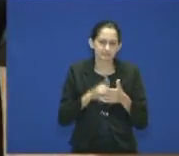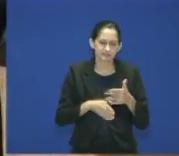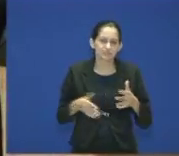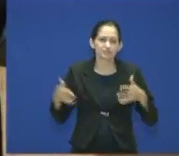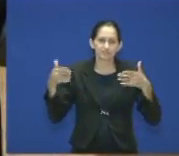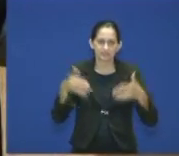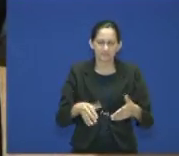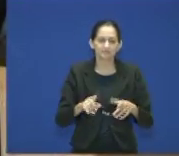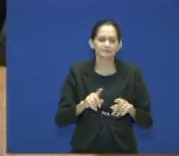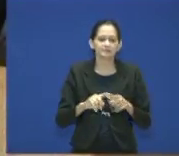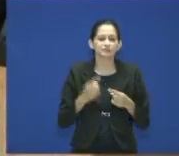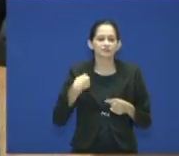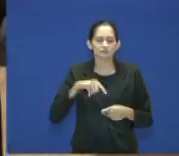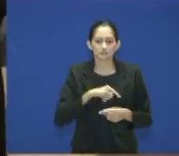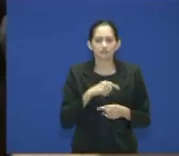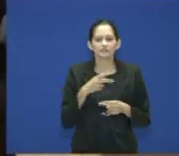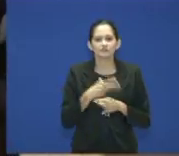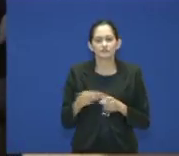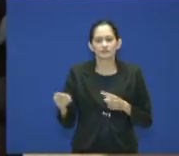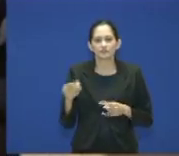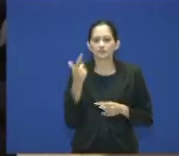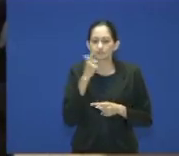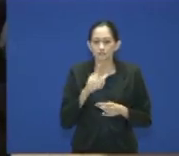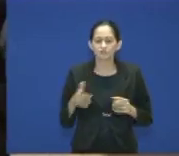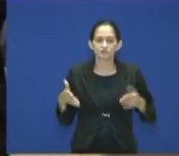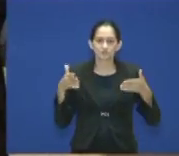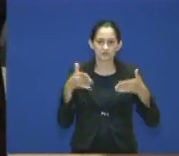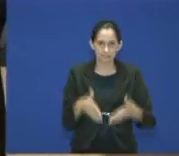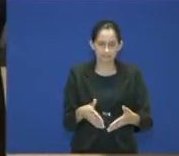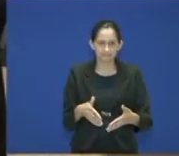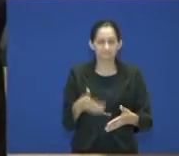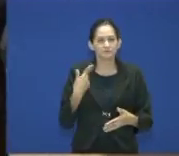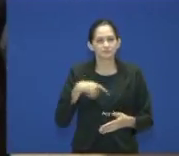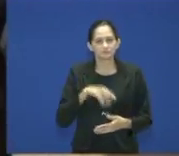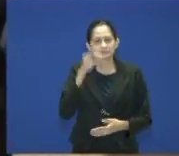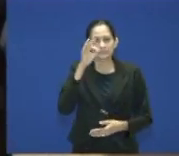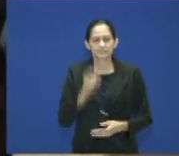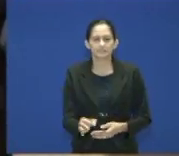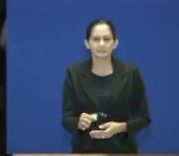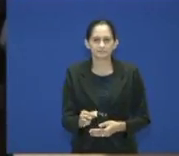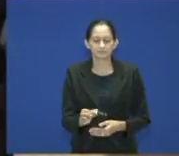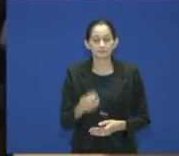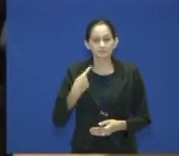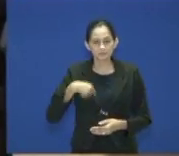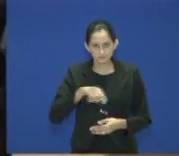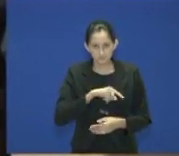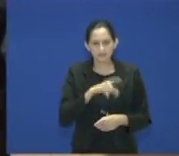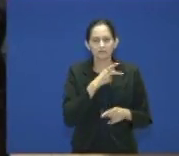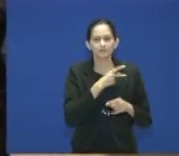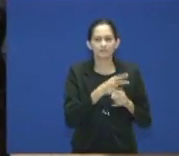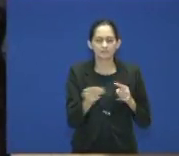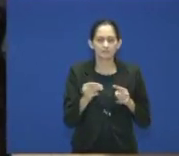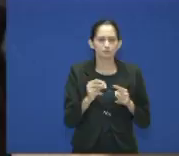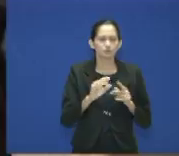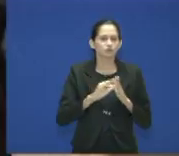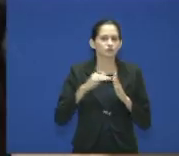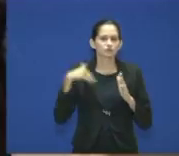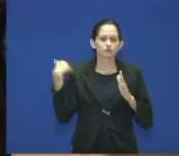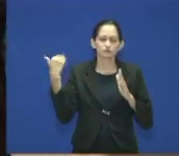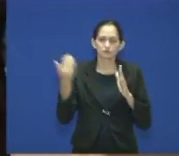nós vencemos e hoje estamos aqui. E podemos dizer com plena certeza, nós vencemos todas